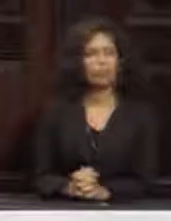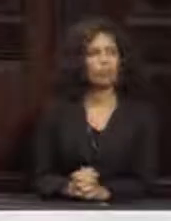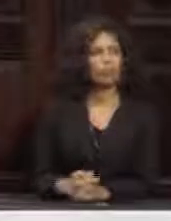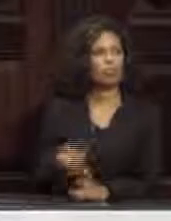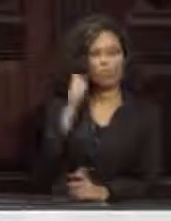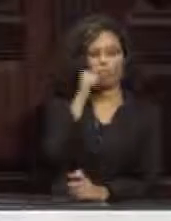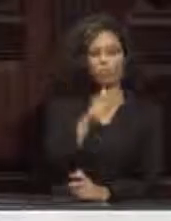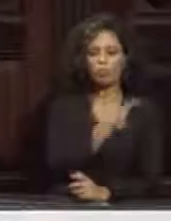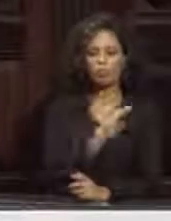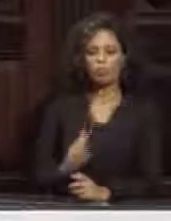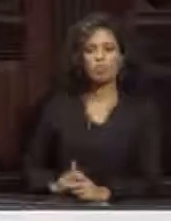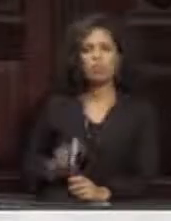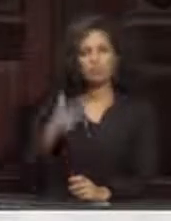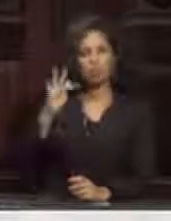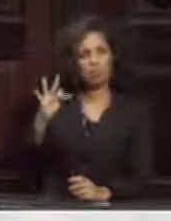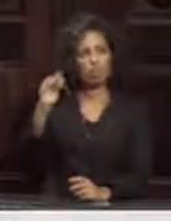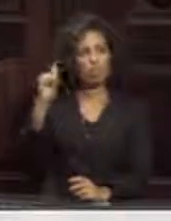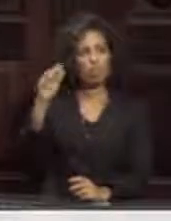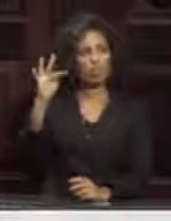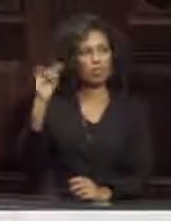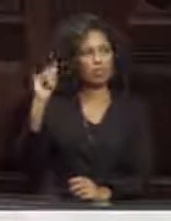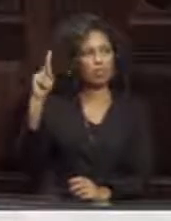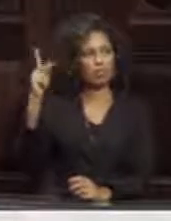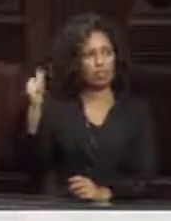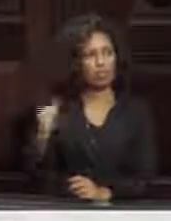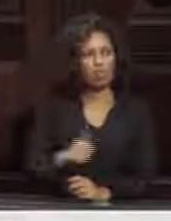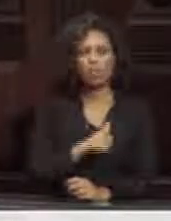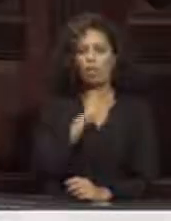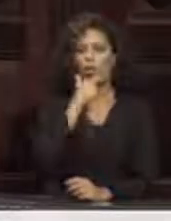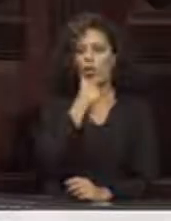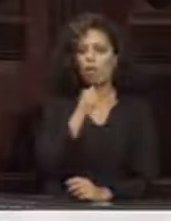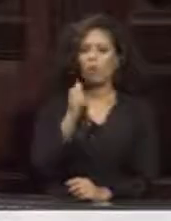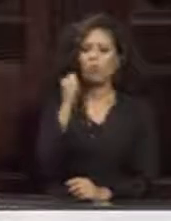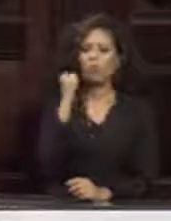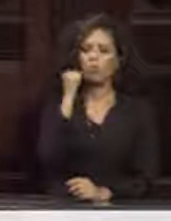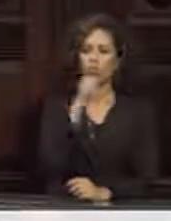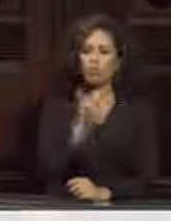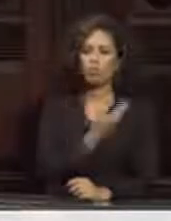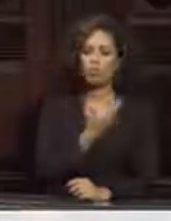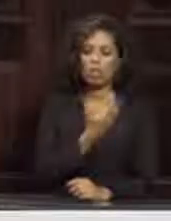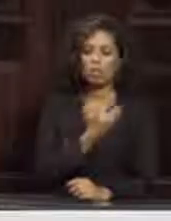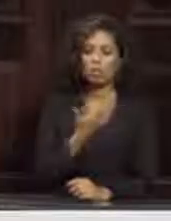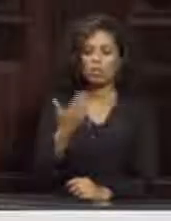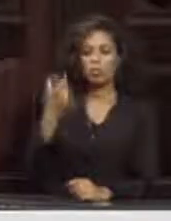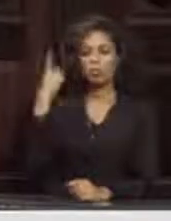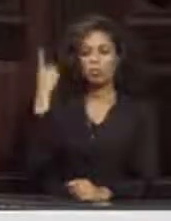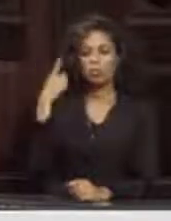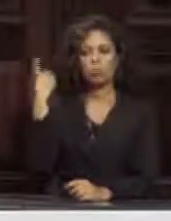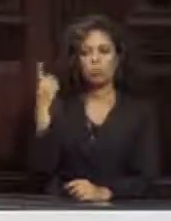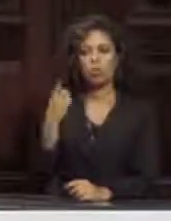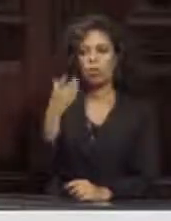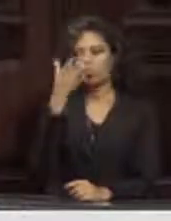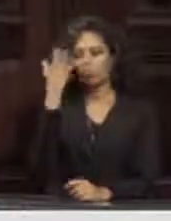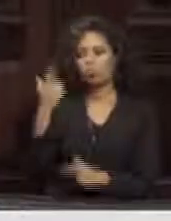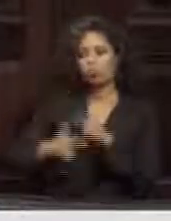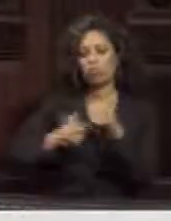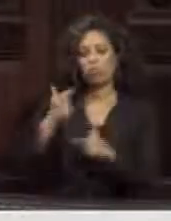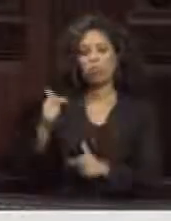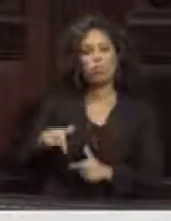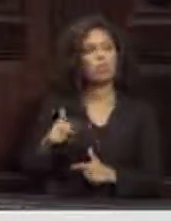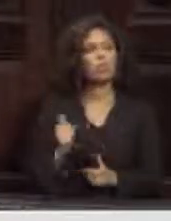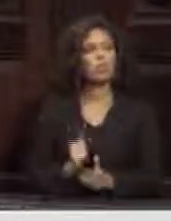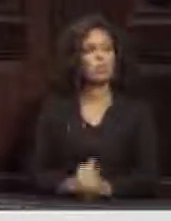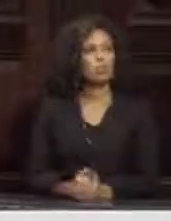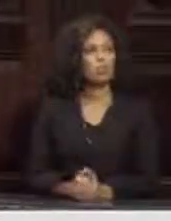Senhora Presidente Fatinha, colegas deputados, assessores. Antes, senhora